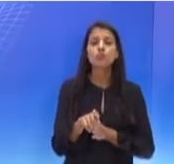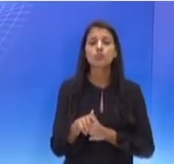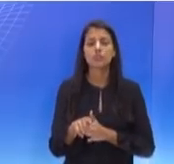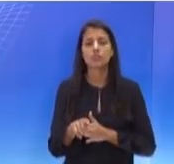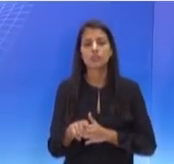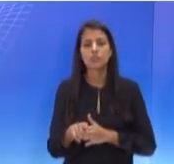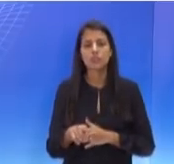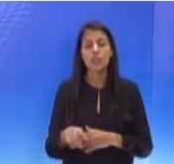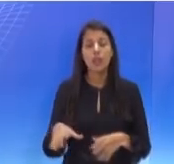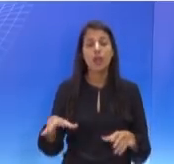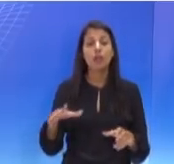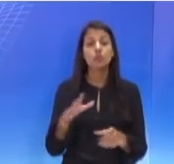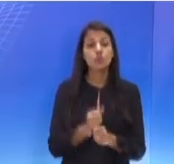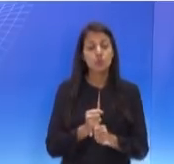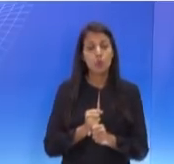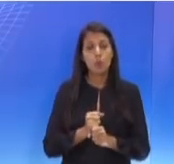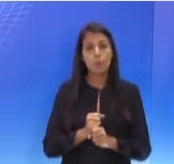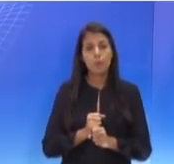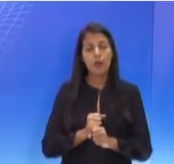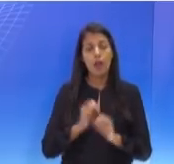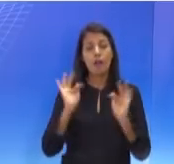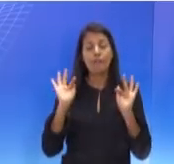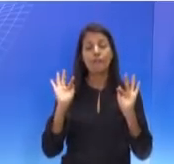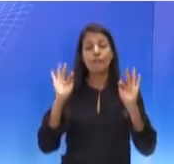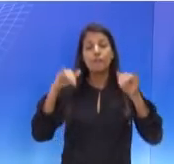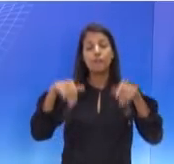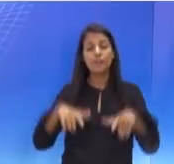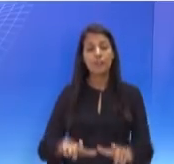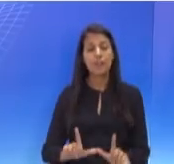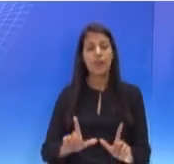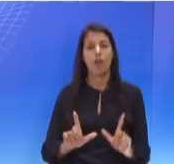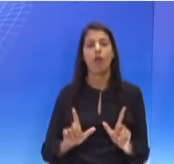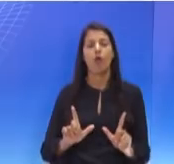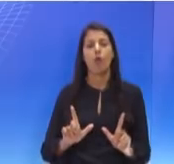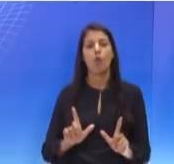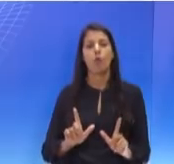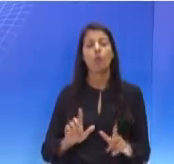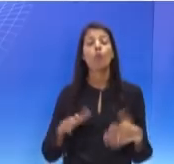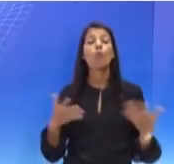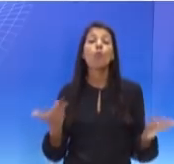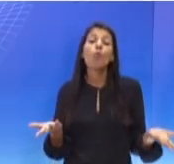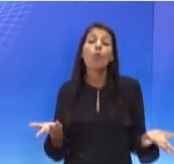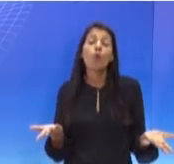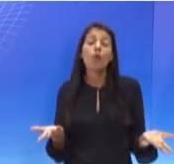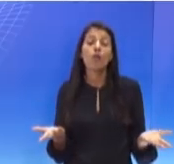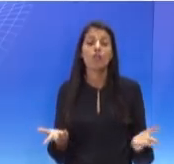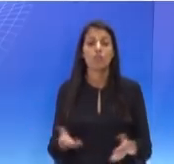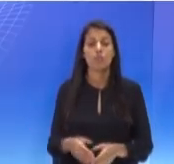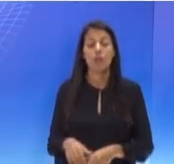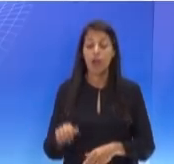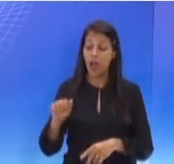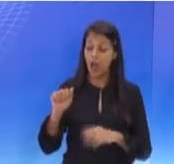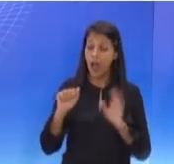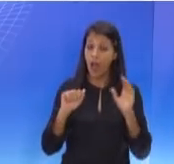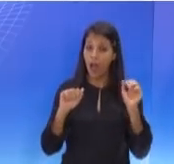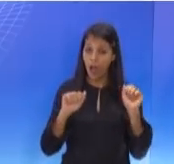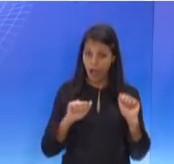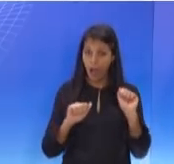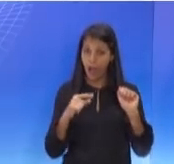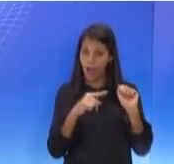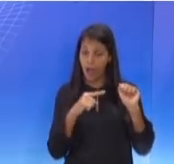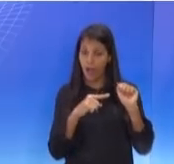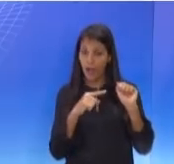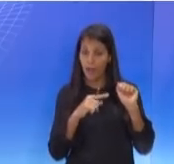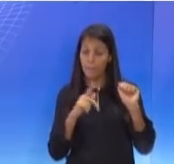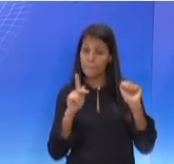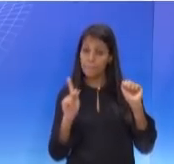valor total pago pela quitação do empréstimo é, nós temos aí as opções A, P